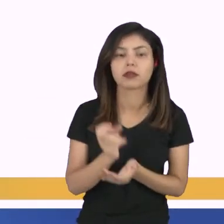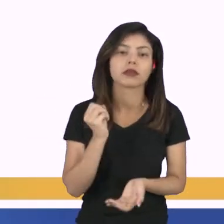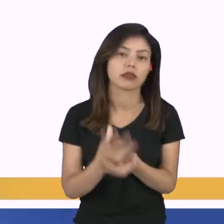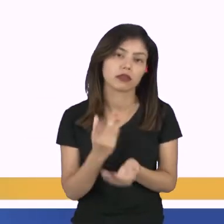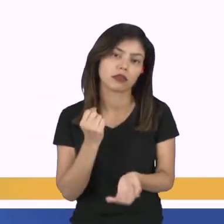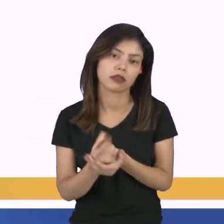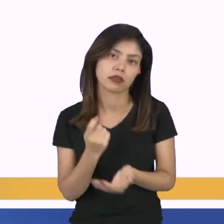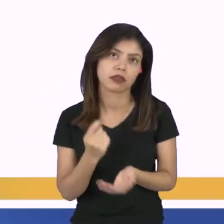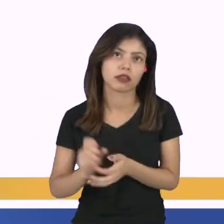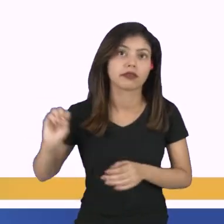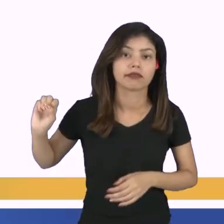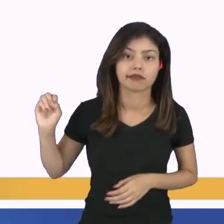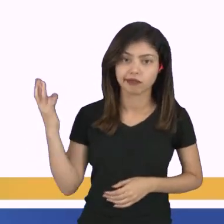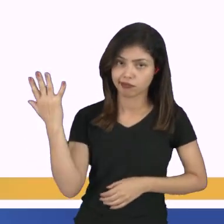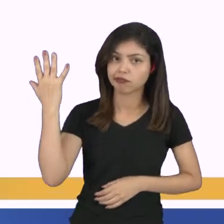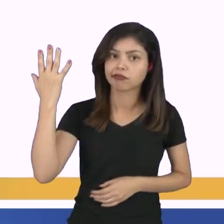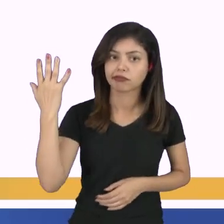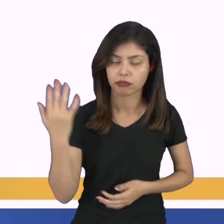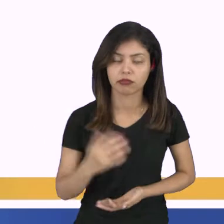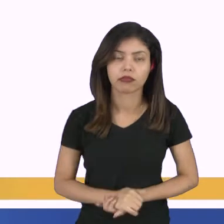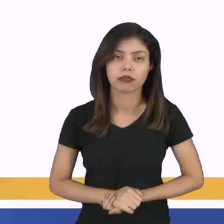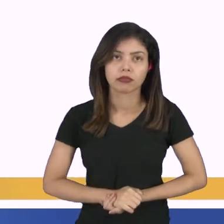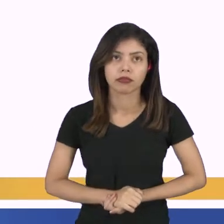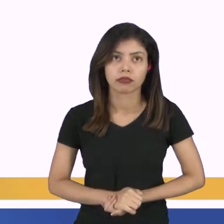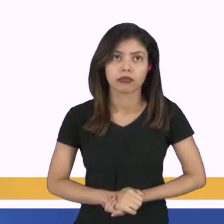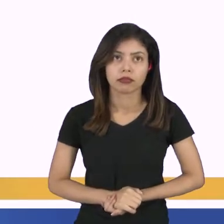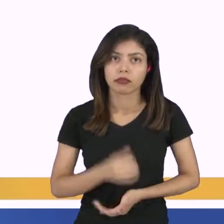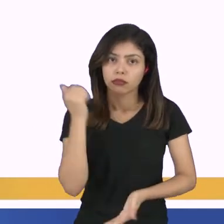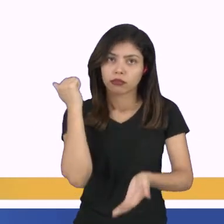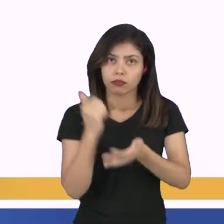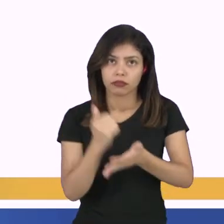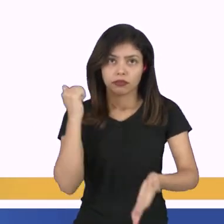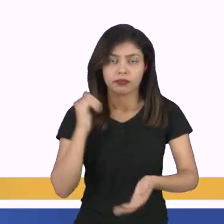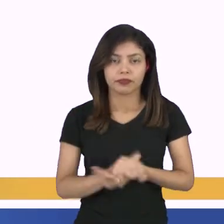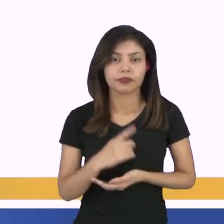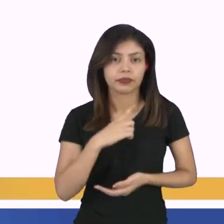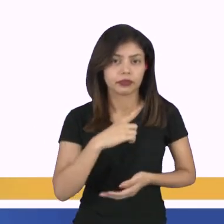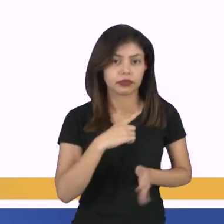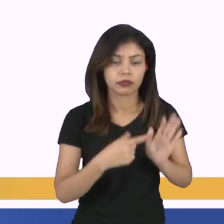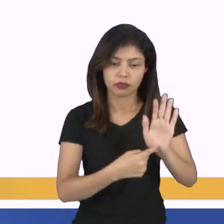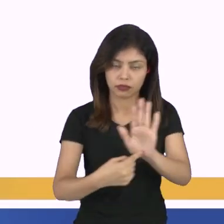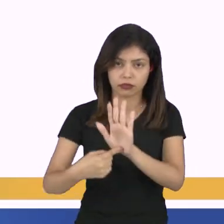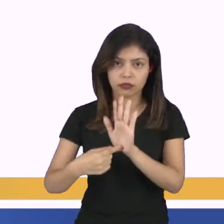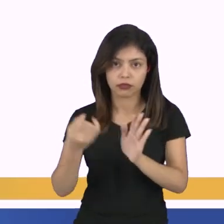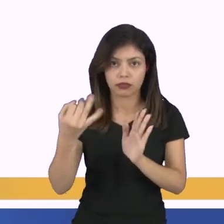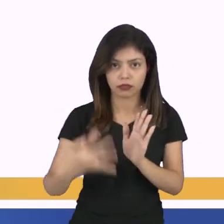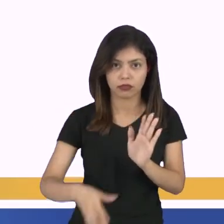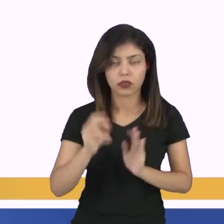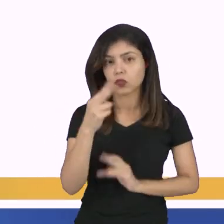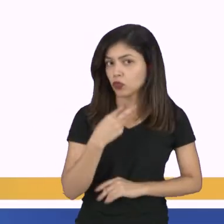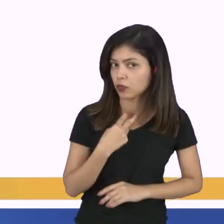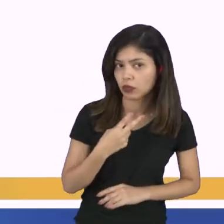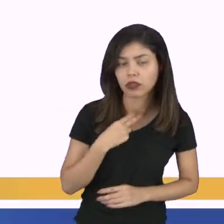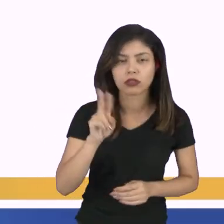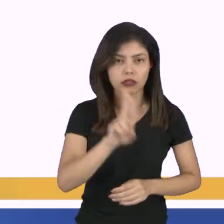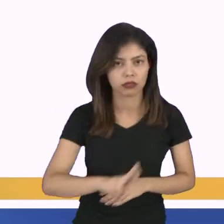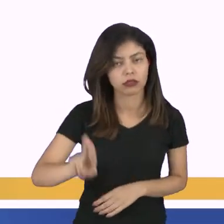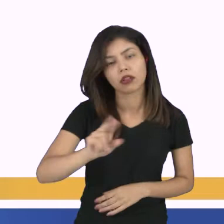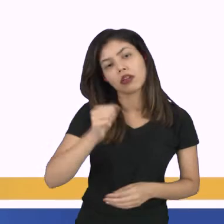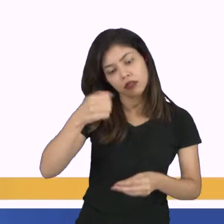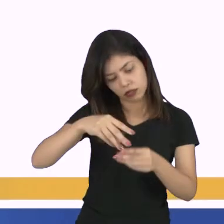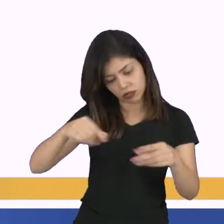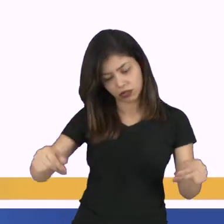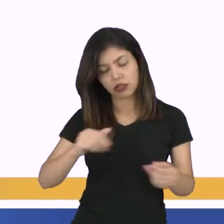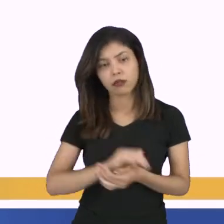E caso, né, porque tem um contrato, e nesse contrato tem essa cláusula dizendo lá que ele não pode utilizar sementes, né, do que